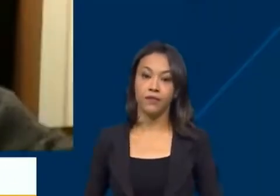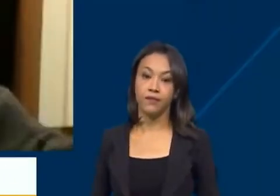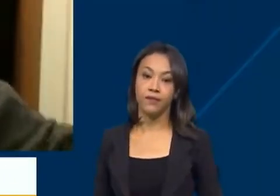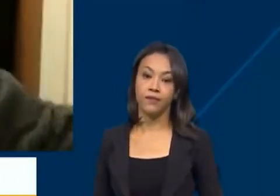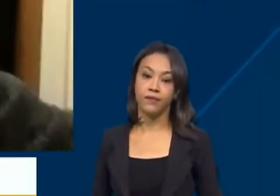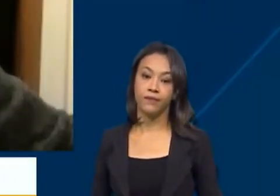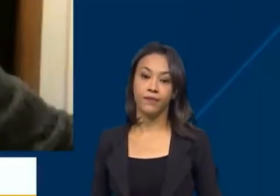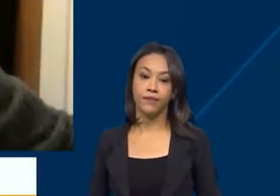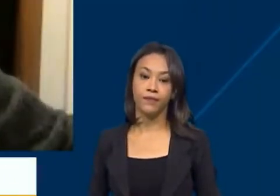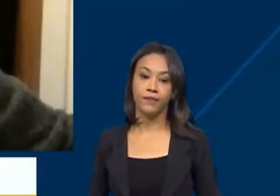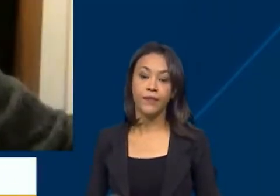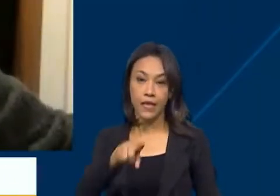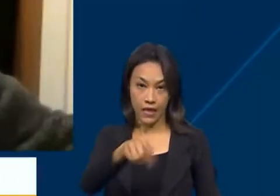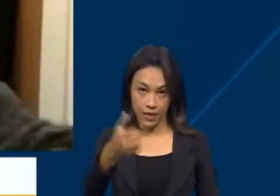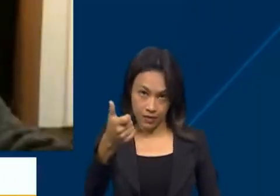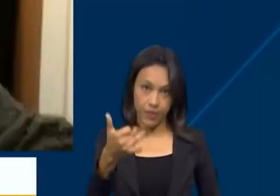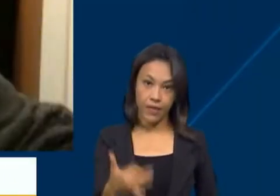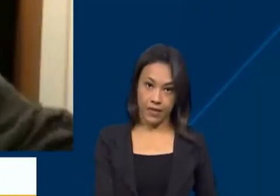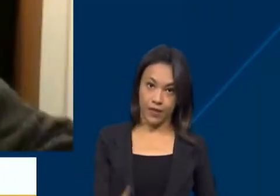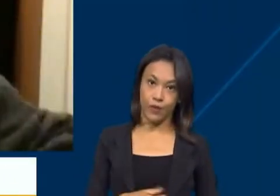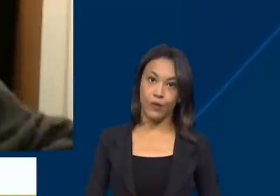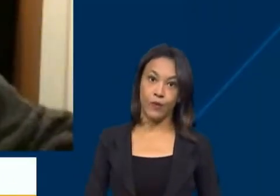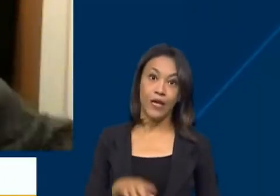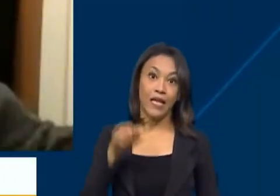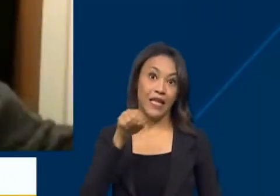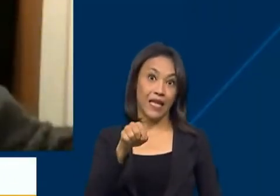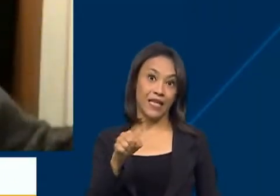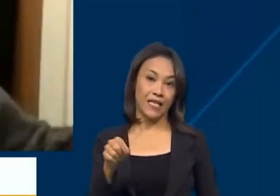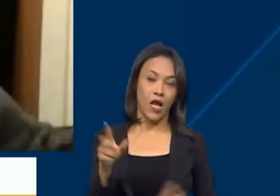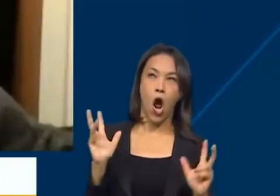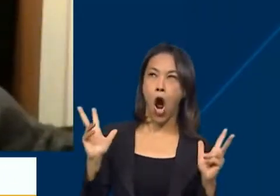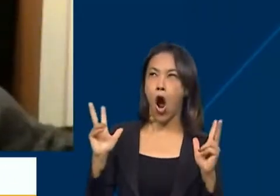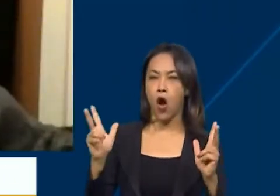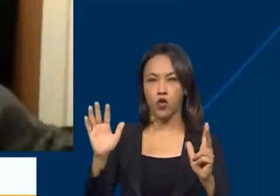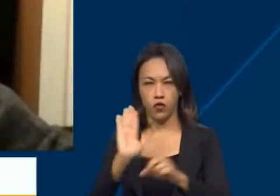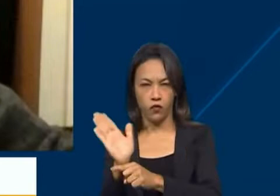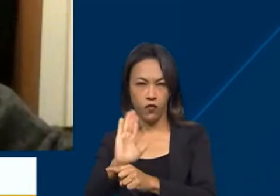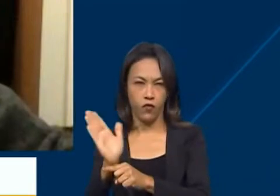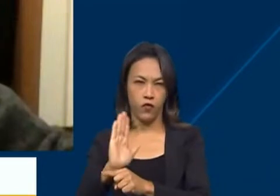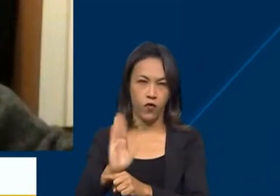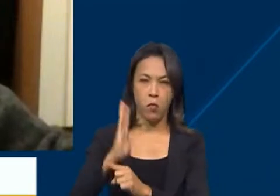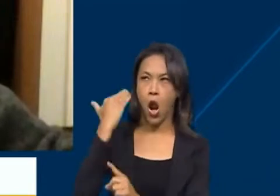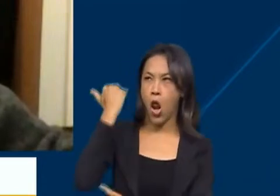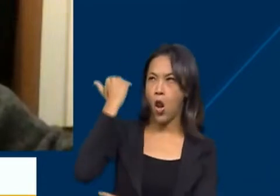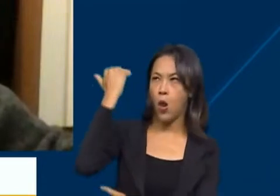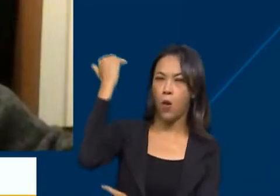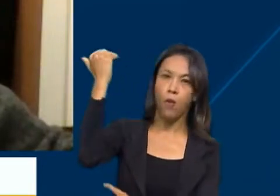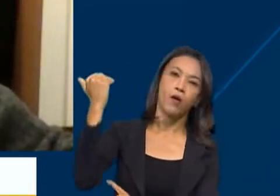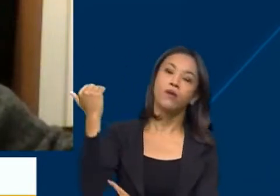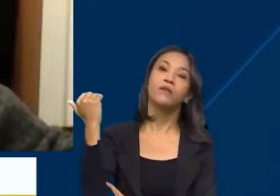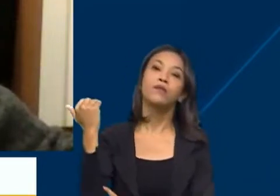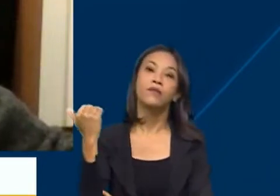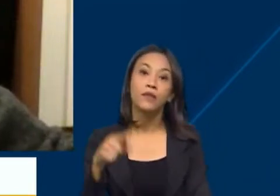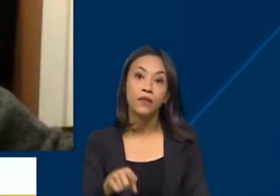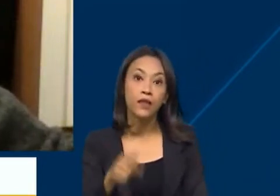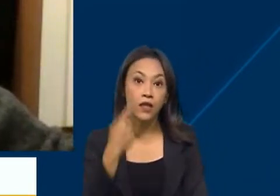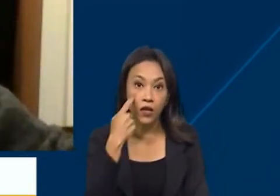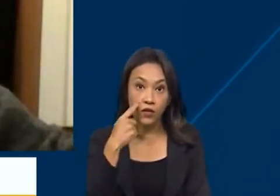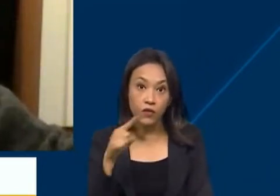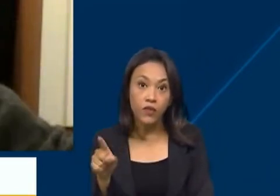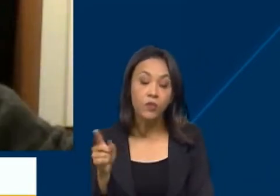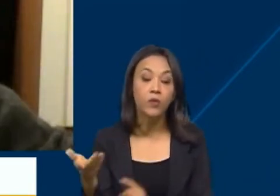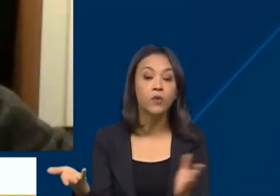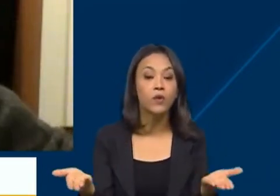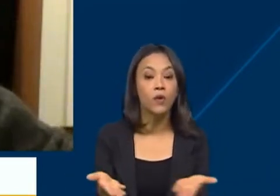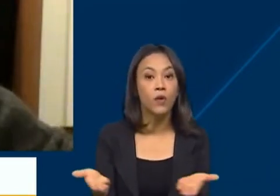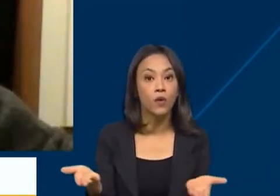O outro lado dessa Hollywood que a gente vê na televisão é a Hollywood que a gente está vendo